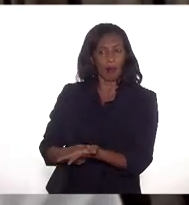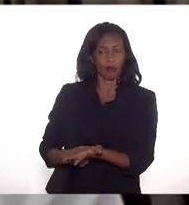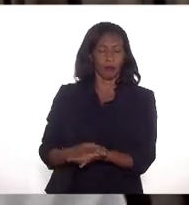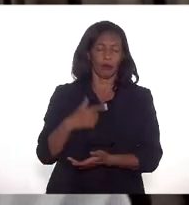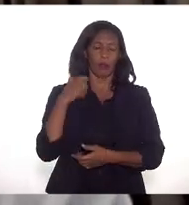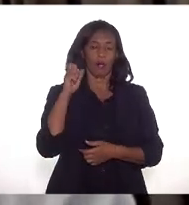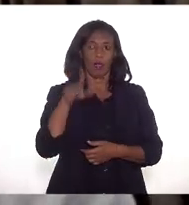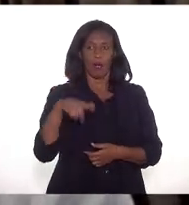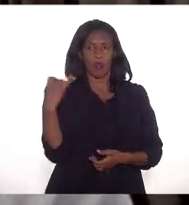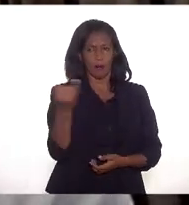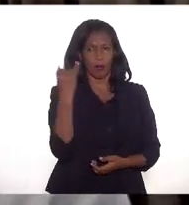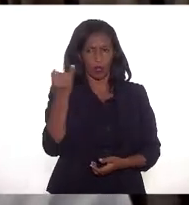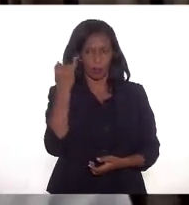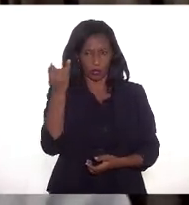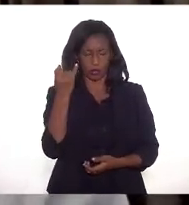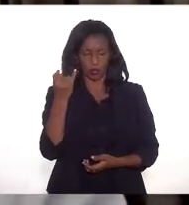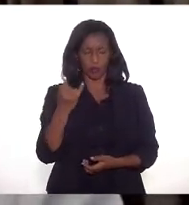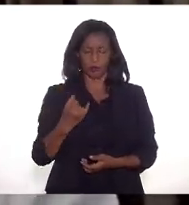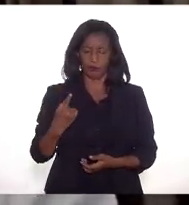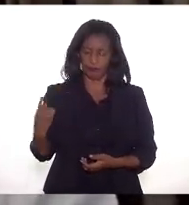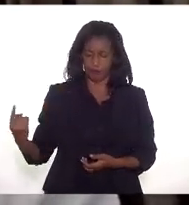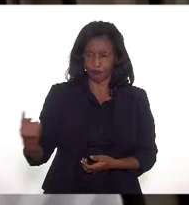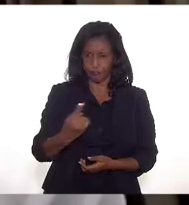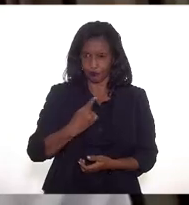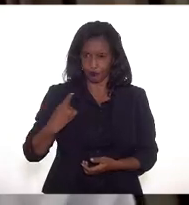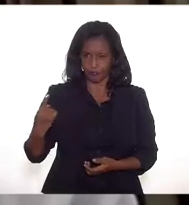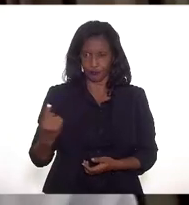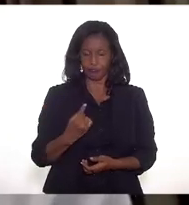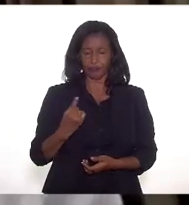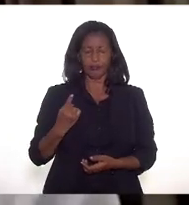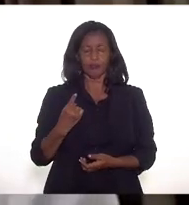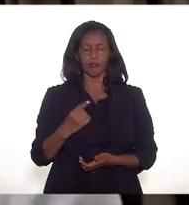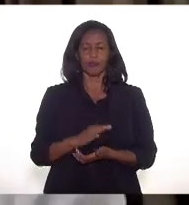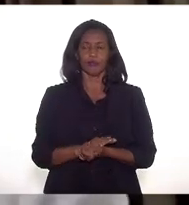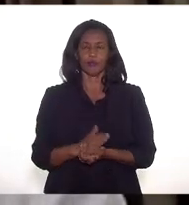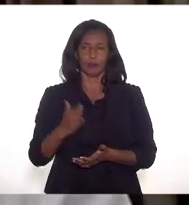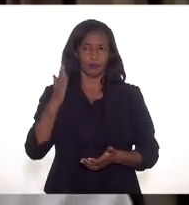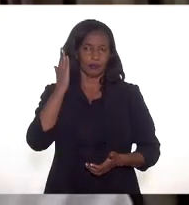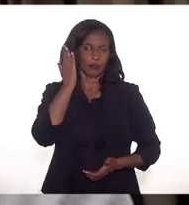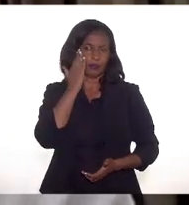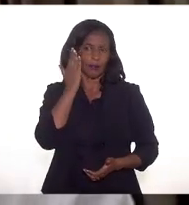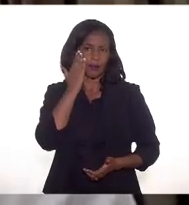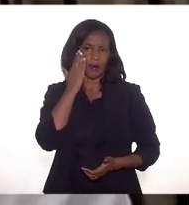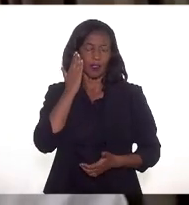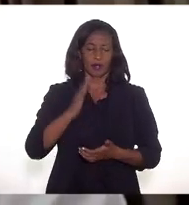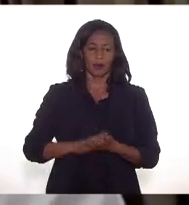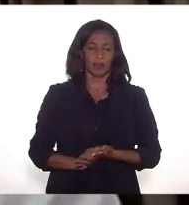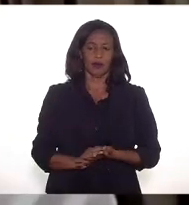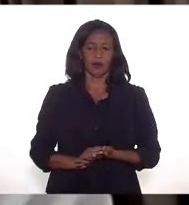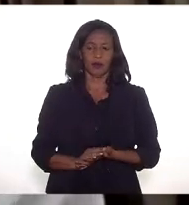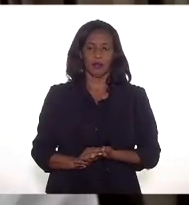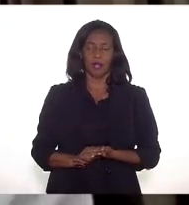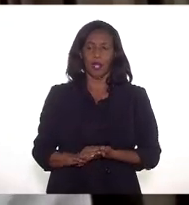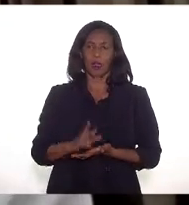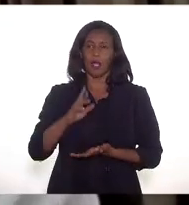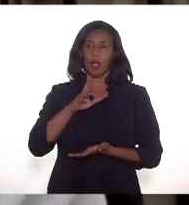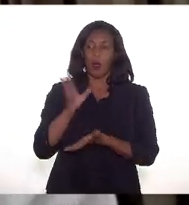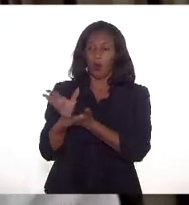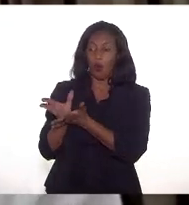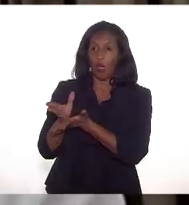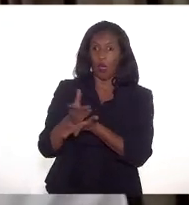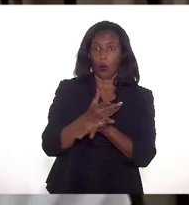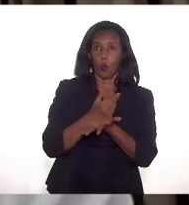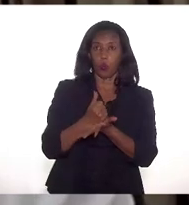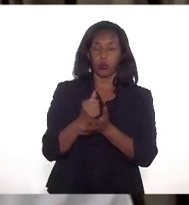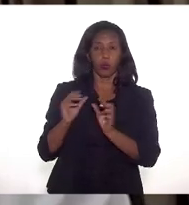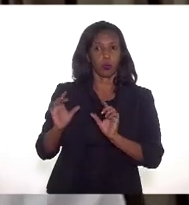gente salientar, e eu gostaria de externar isso é um recurso extraordinário.